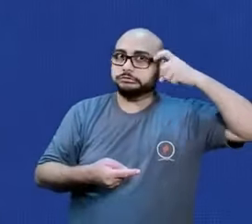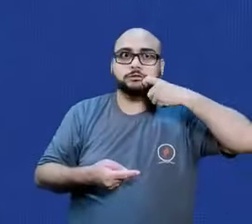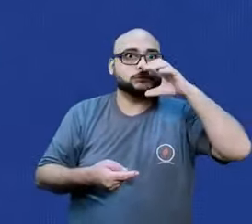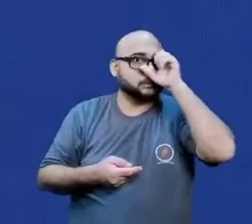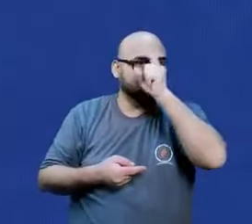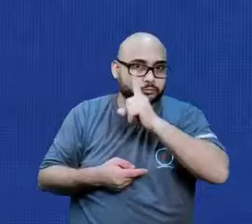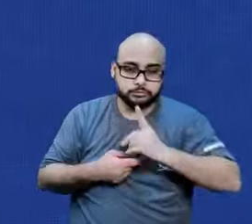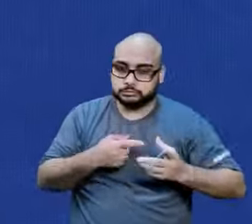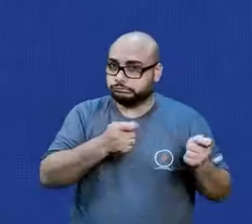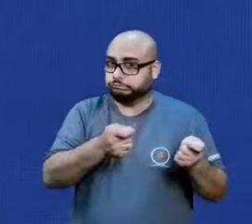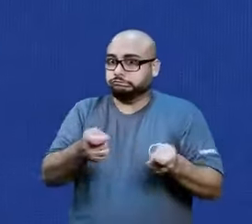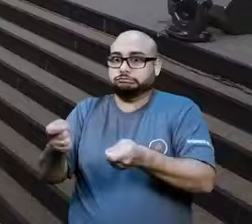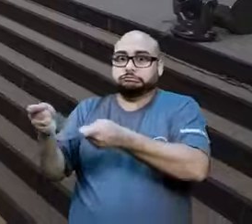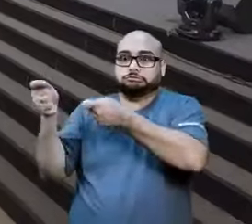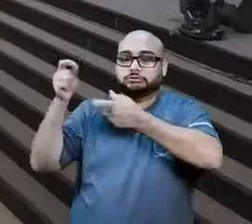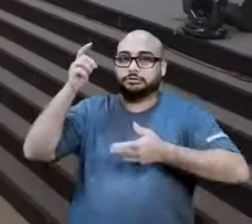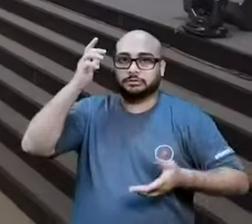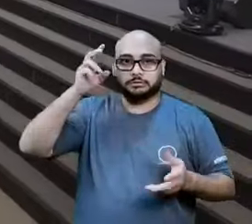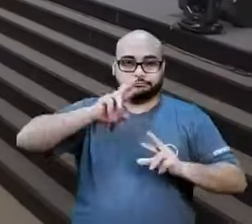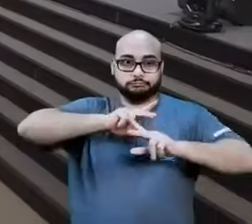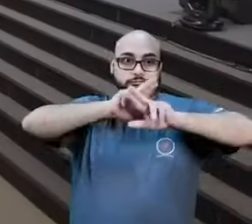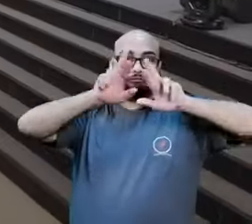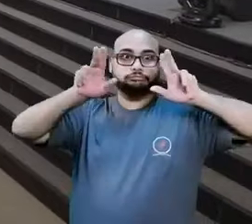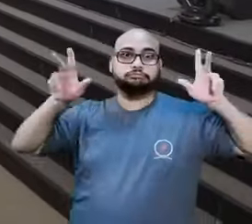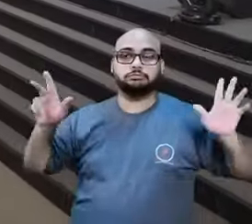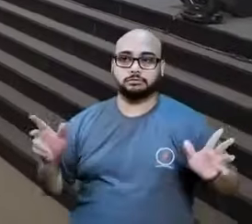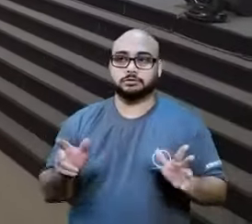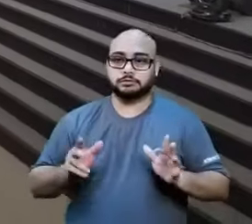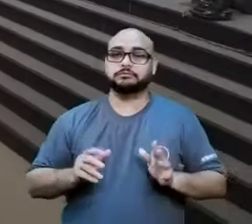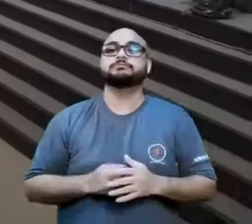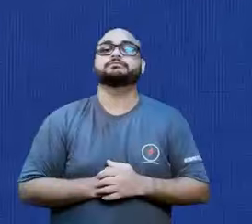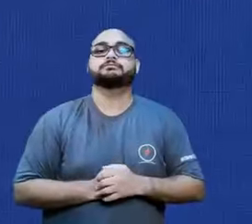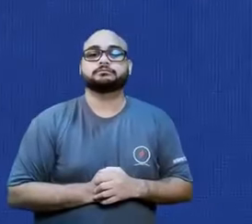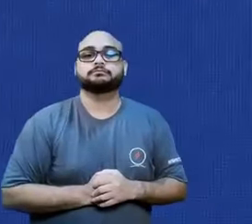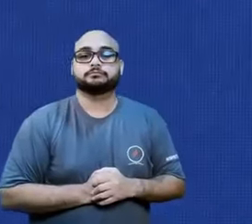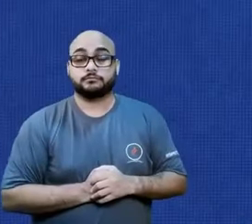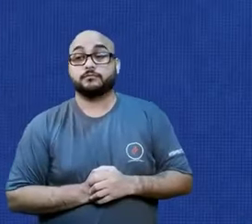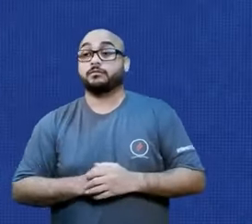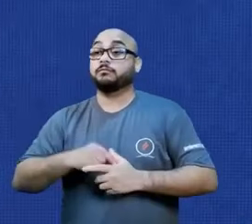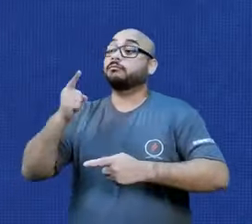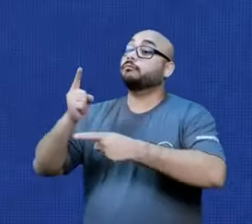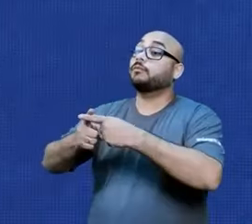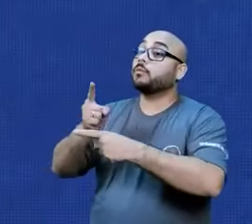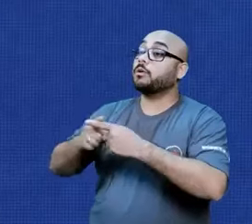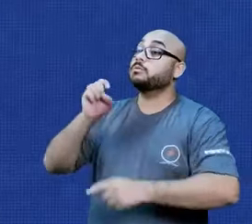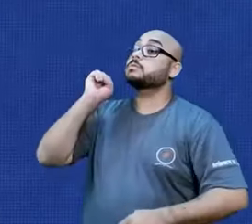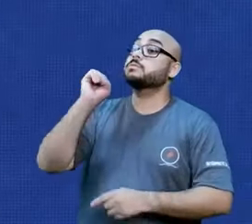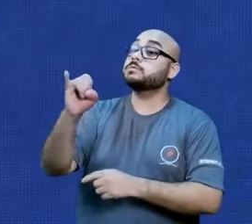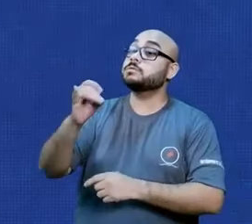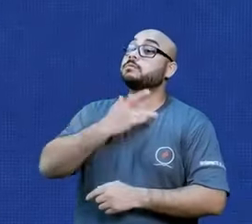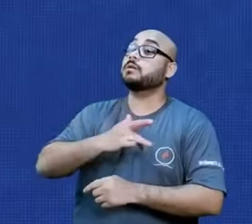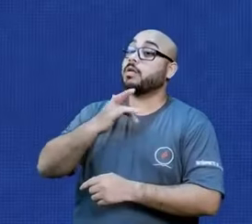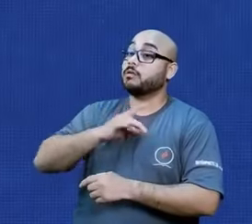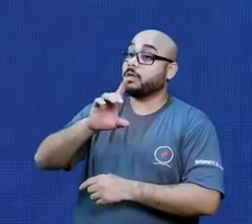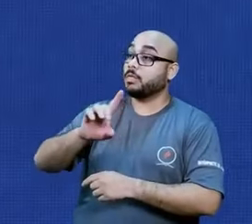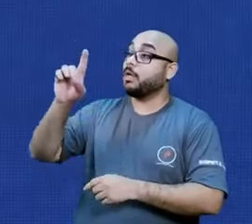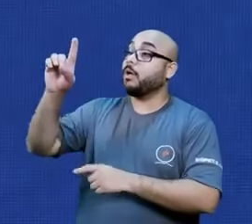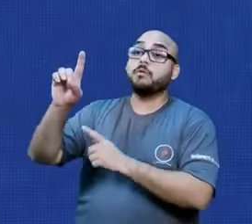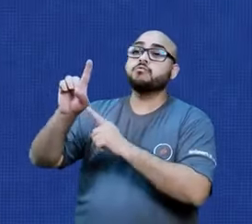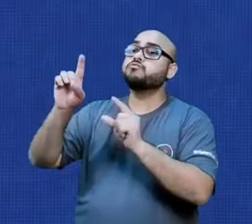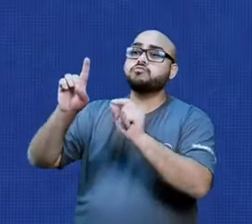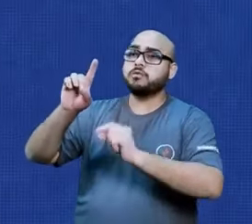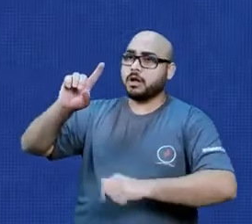para você porque se a misericórdia de Deus fosse de uma vez só ela se